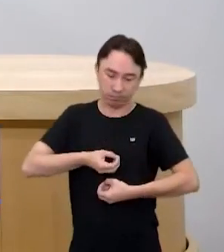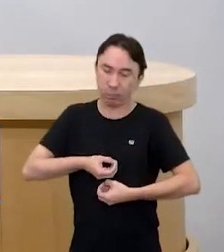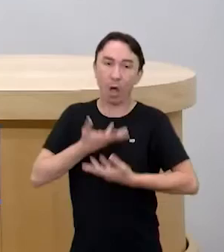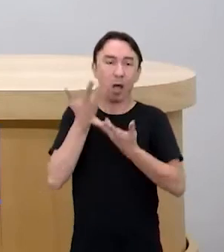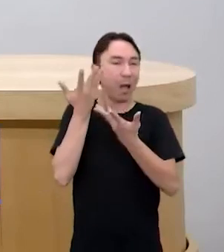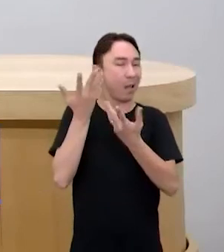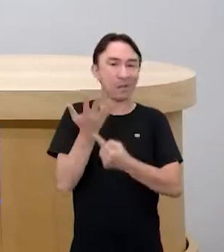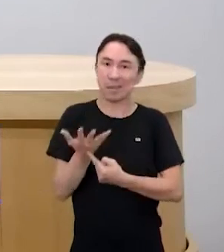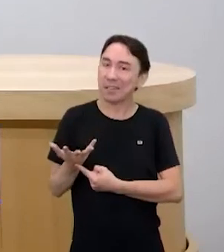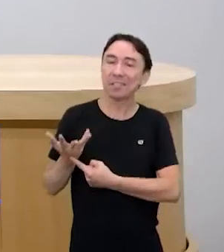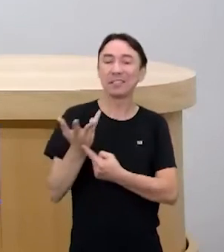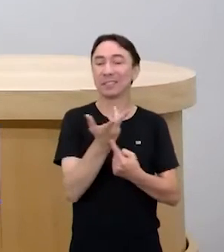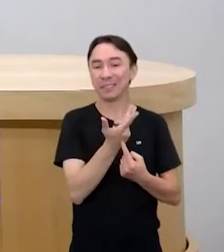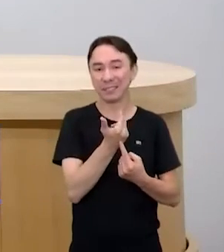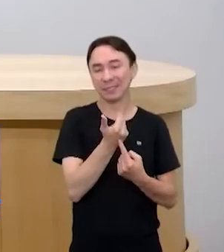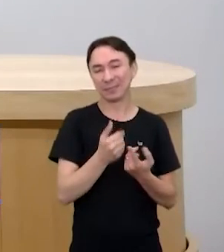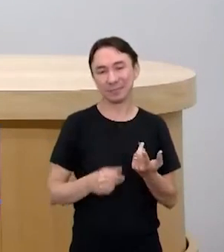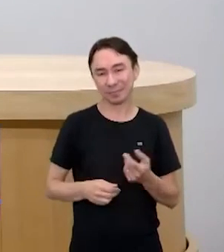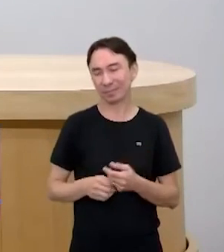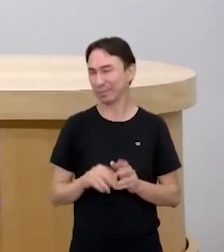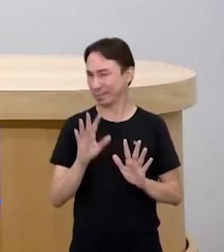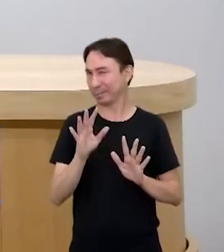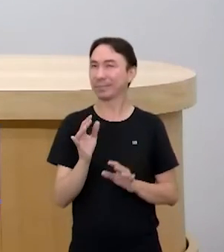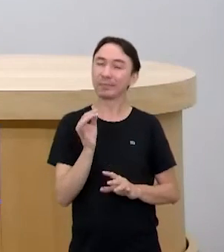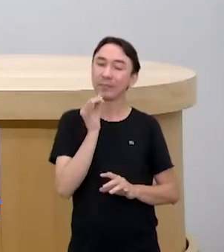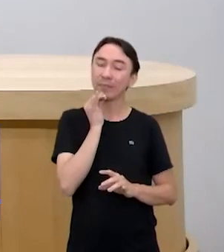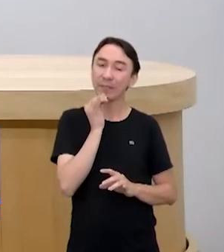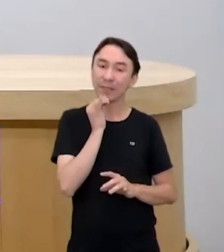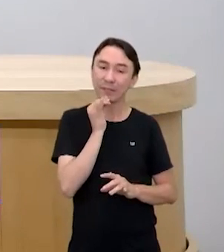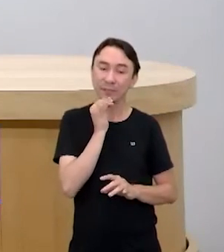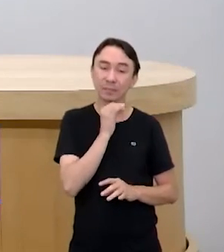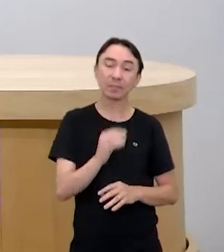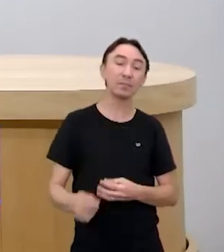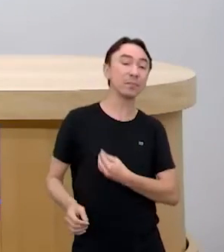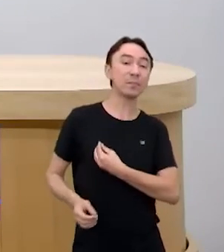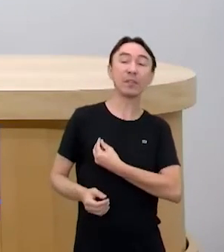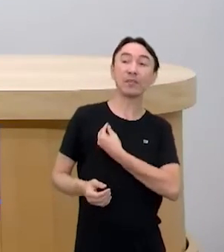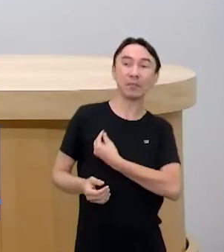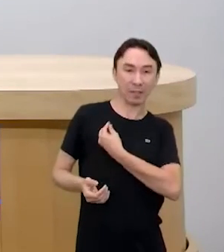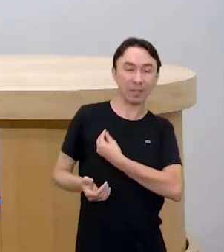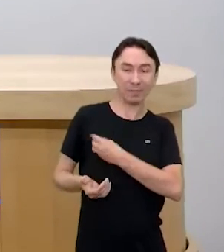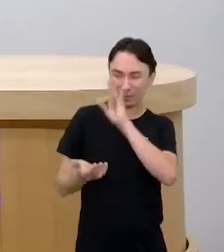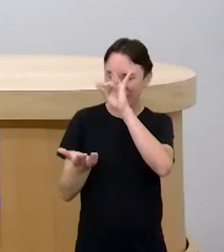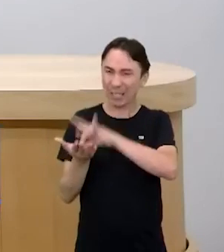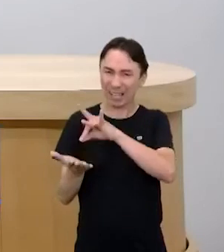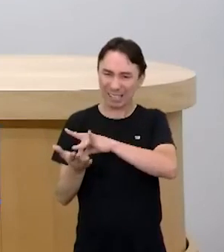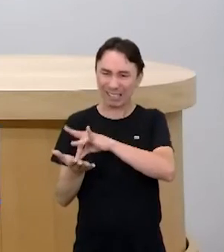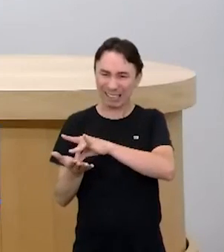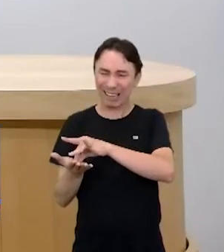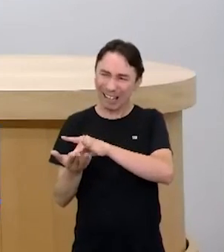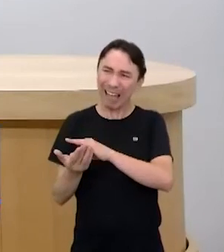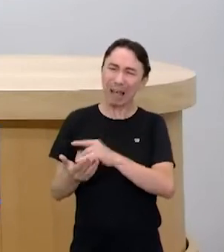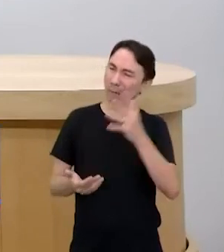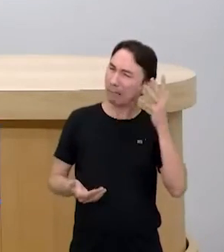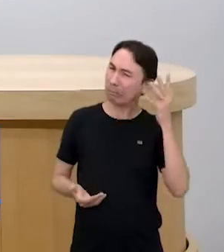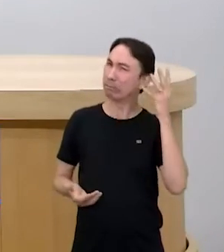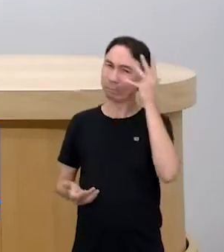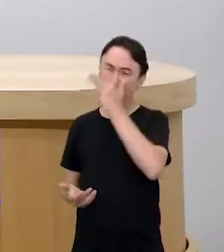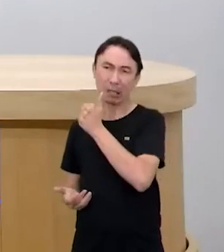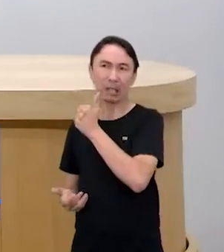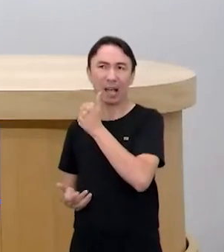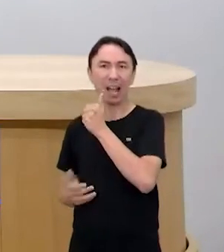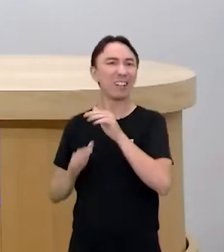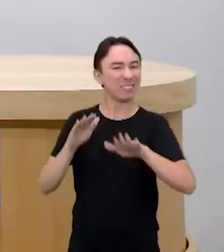parar a pensar, a realidade nem sempre está permeada de beleza. De vez em quando acontecem umas coisas